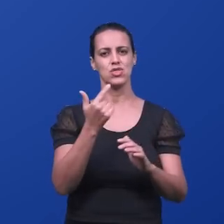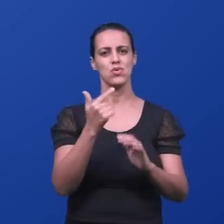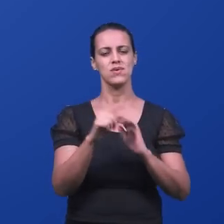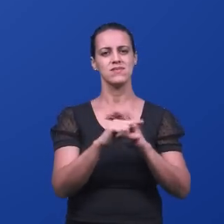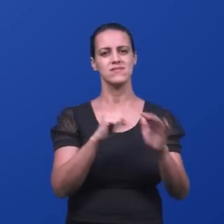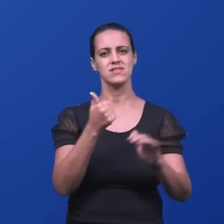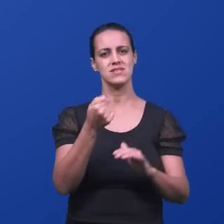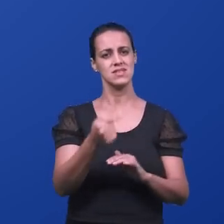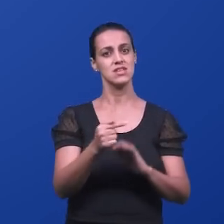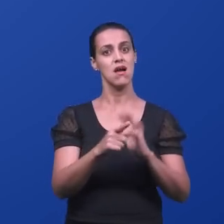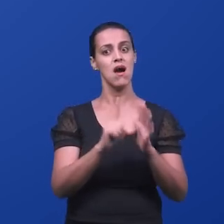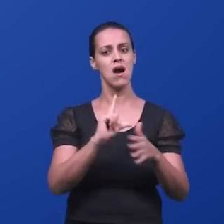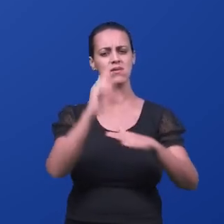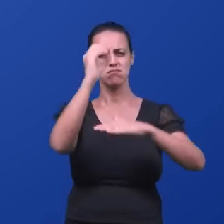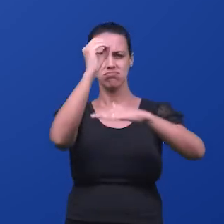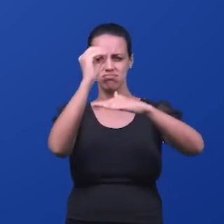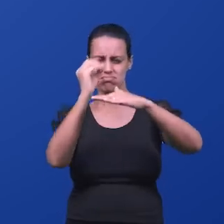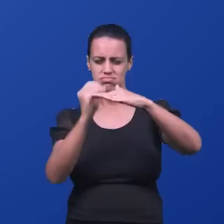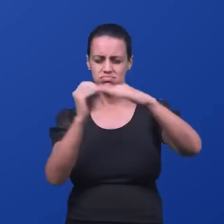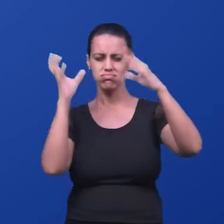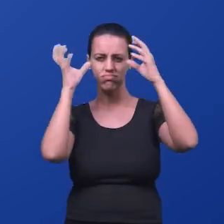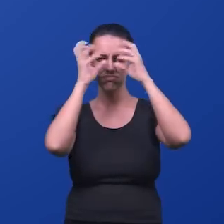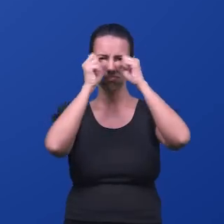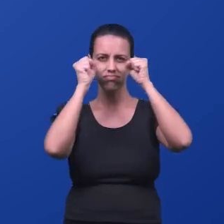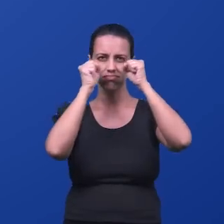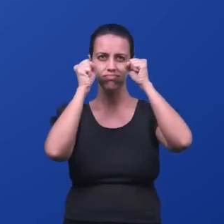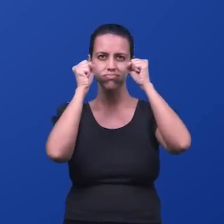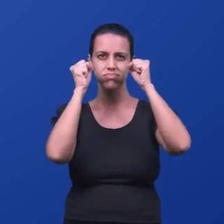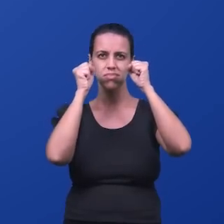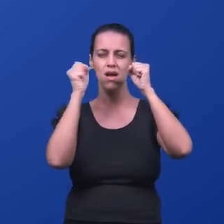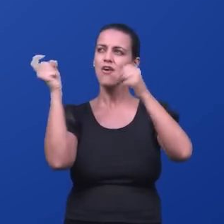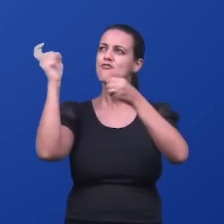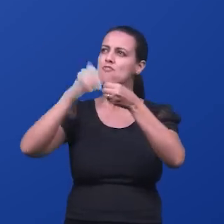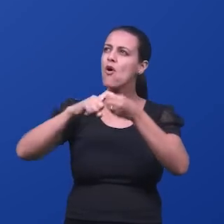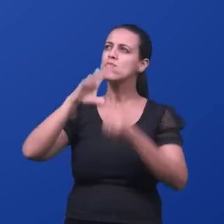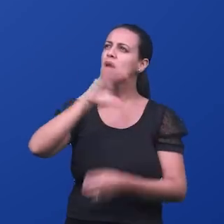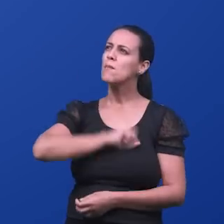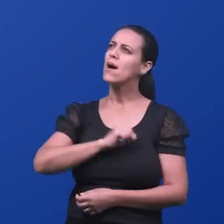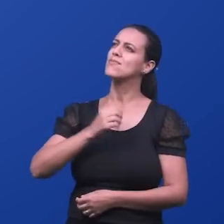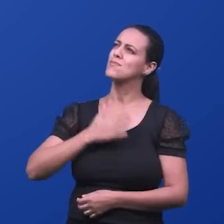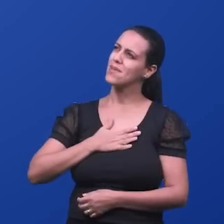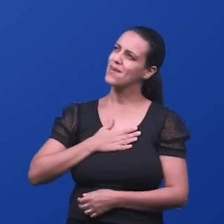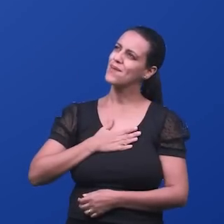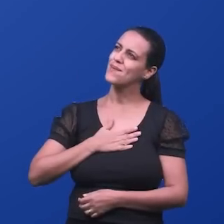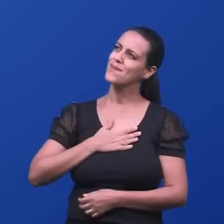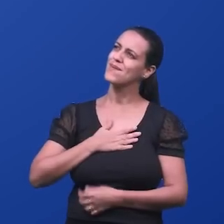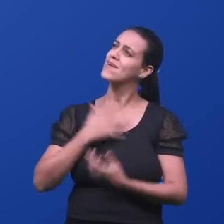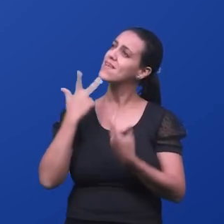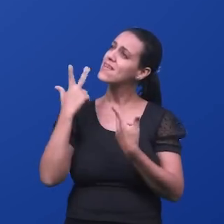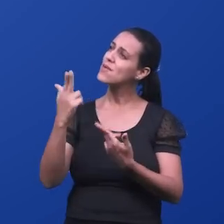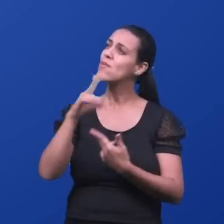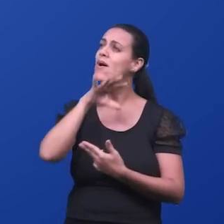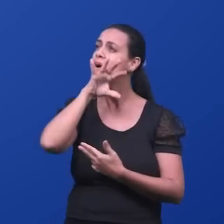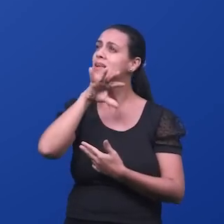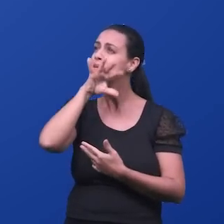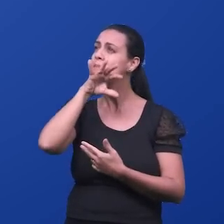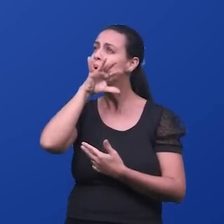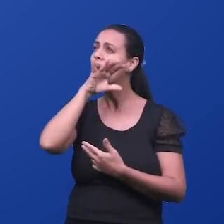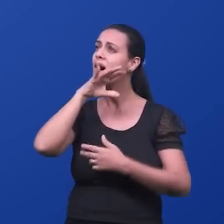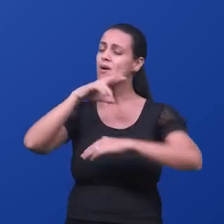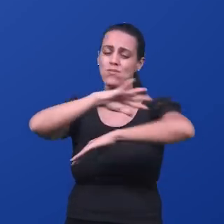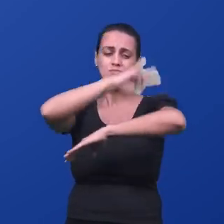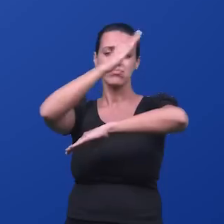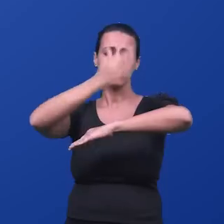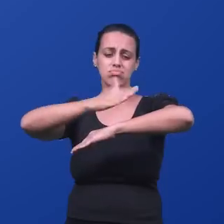diz: antes que refresque o dia e caia as sombras, volta, amado meu, faze-te semelhante